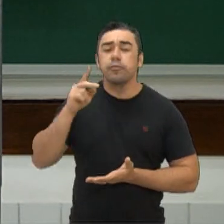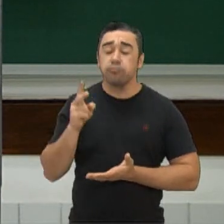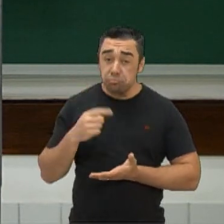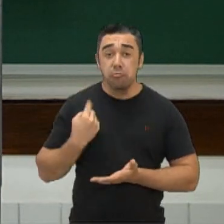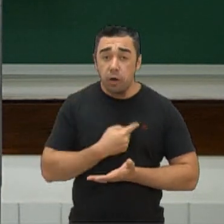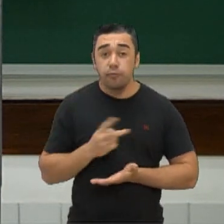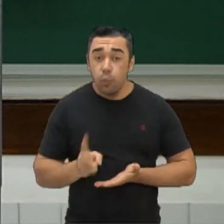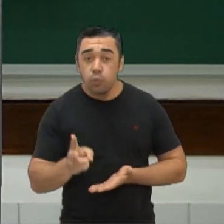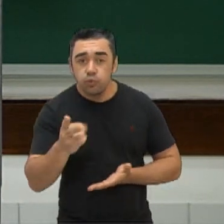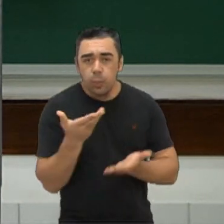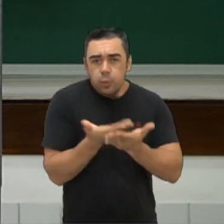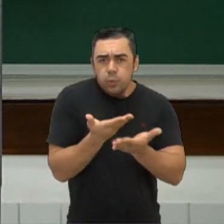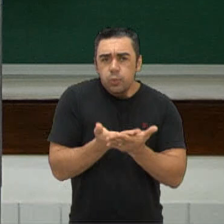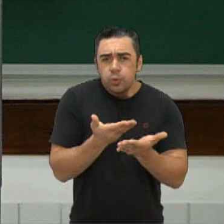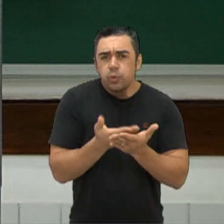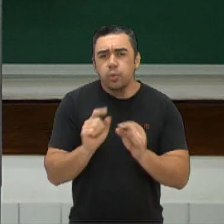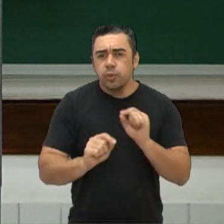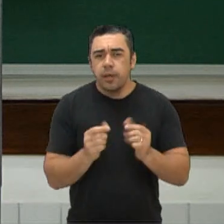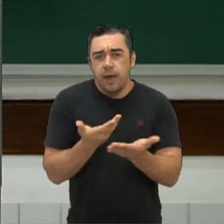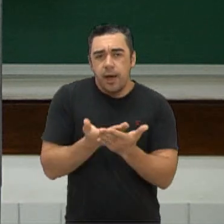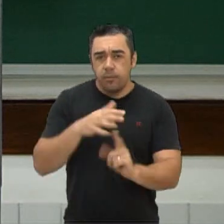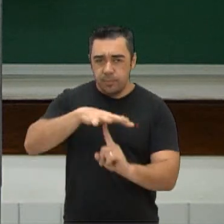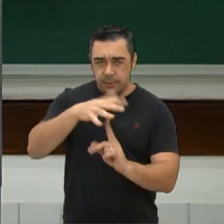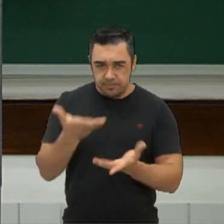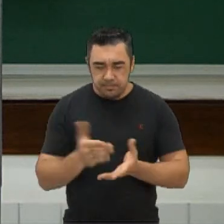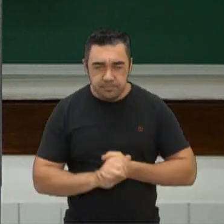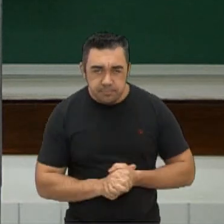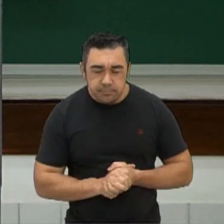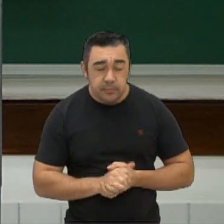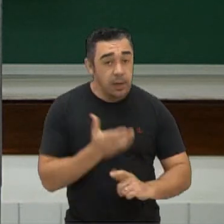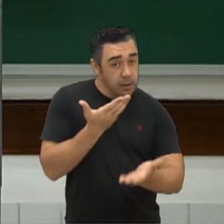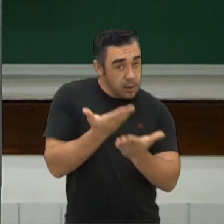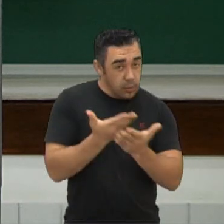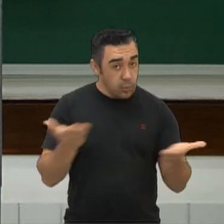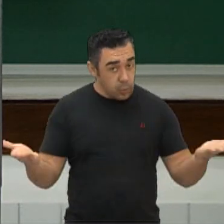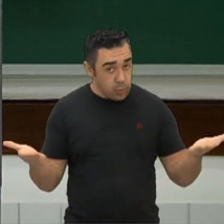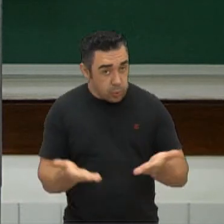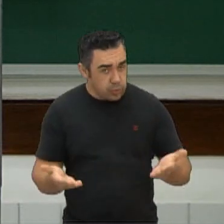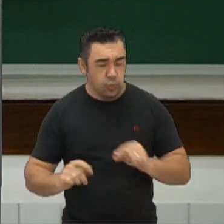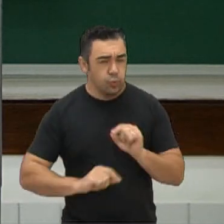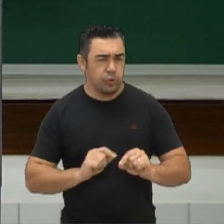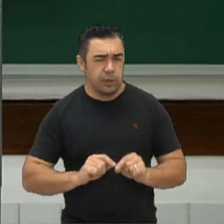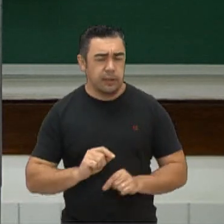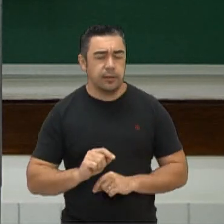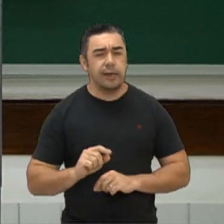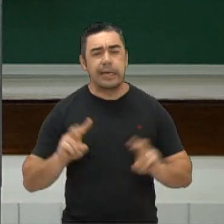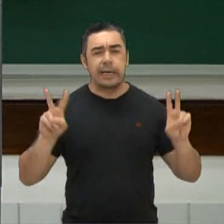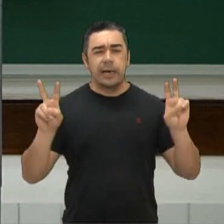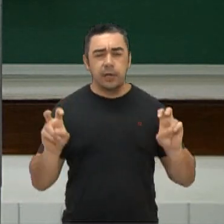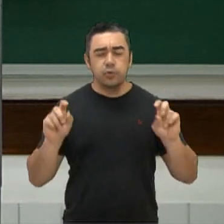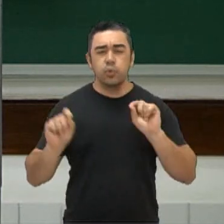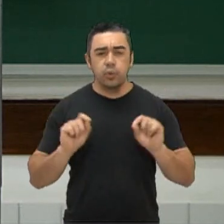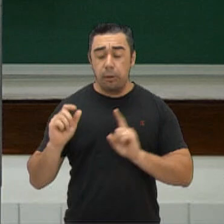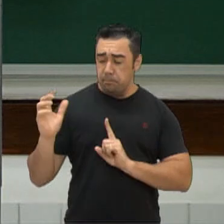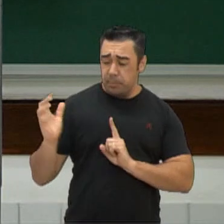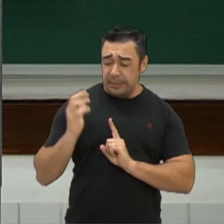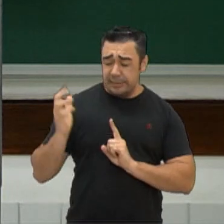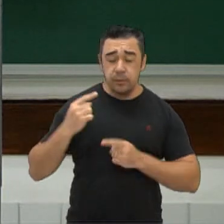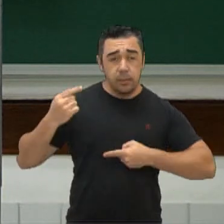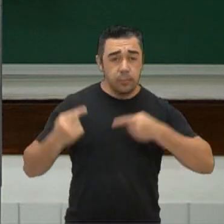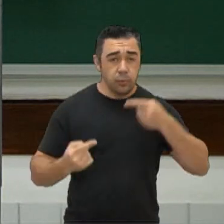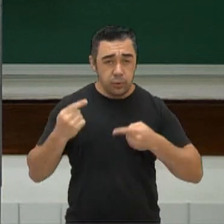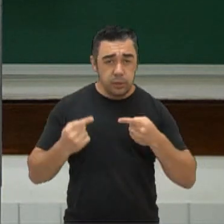continuar os nossos estudos através da Aula Paraná. A nossa aula de hoje, ela fala sobre as pressões políticas e